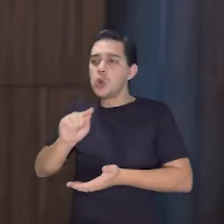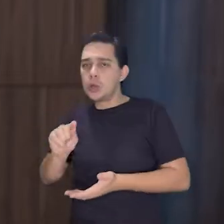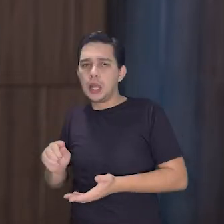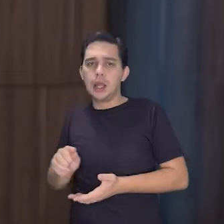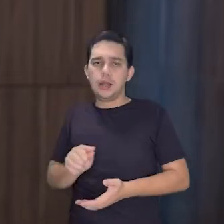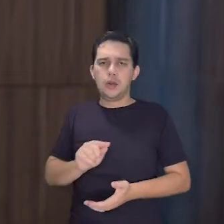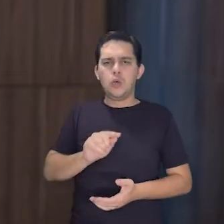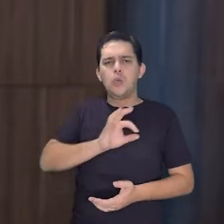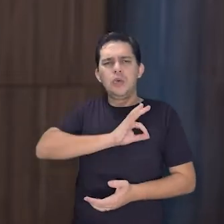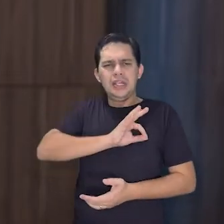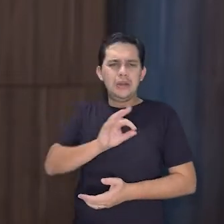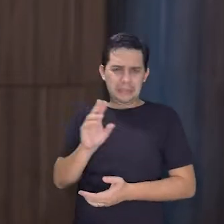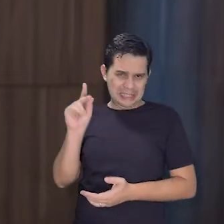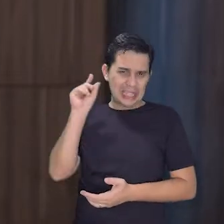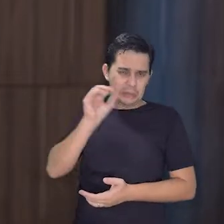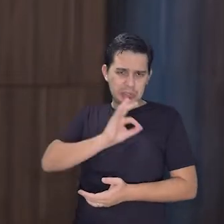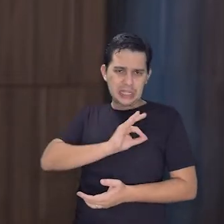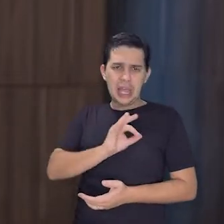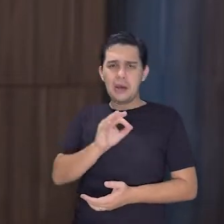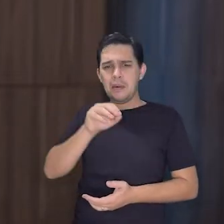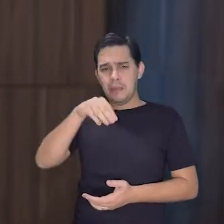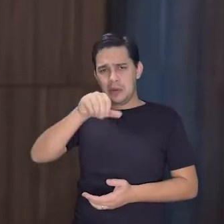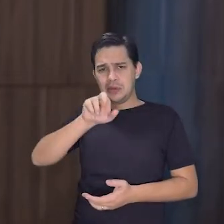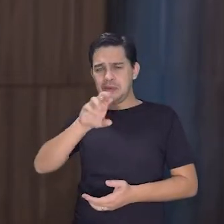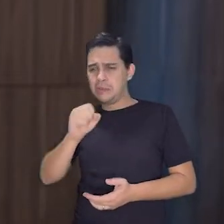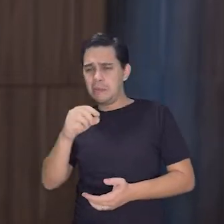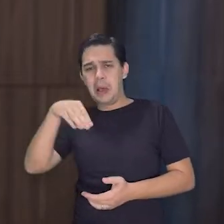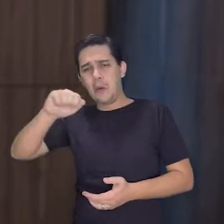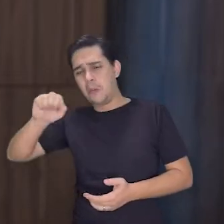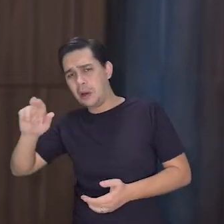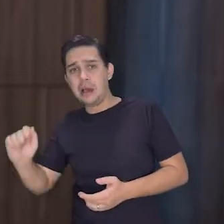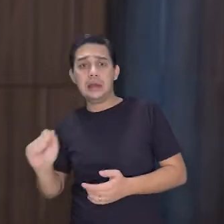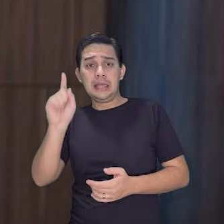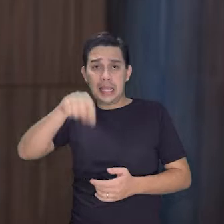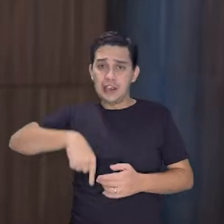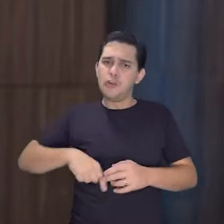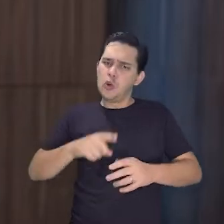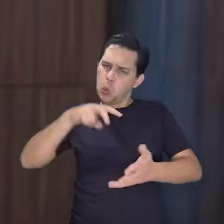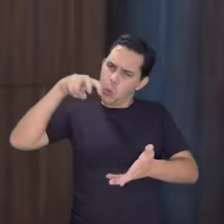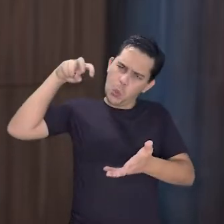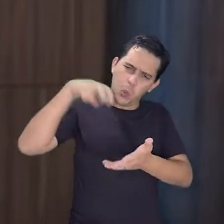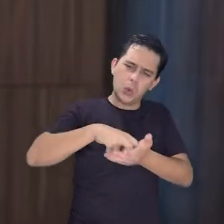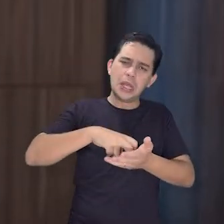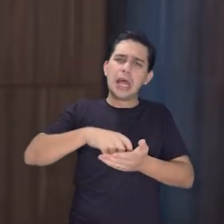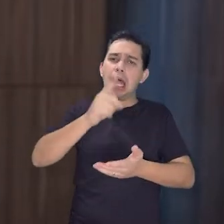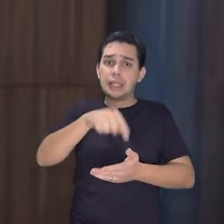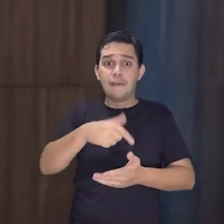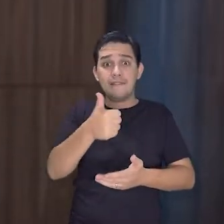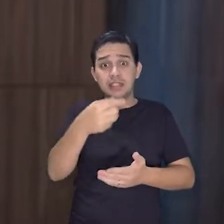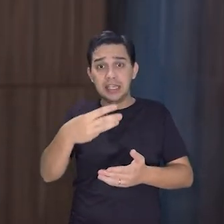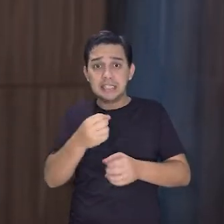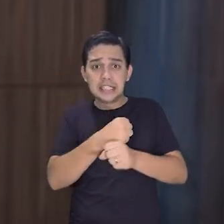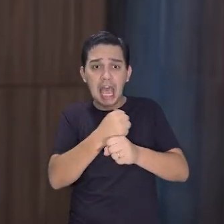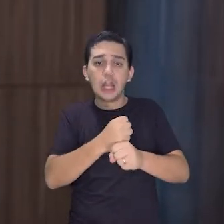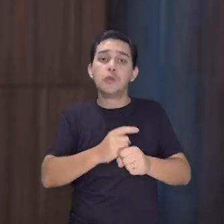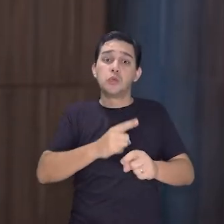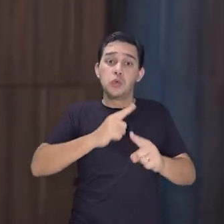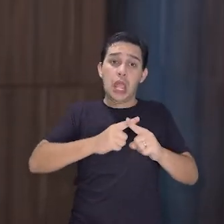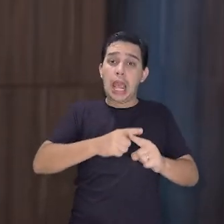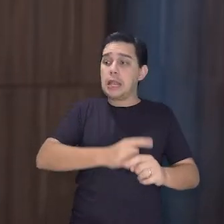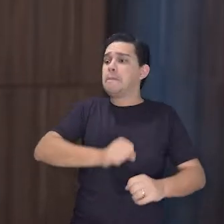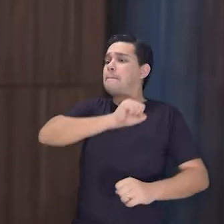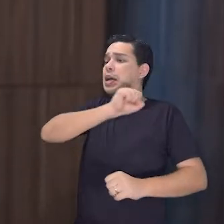Silva Malvar a 23 anos e 4 meses de prisão em regime fechado pelo homicídio do também policial